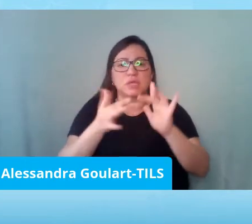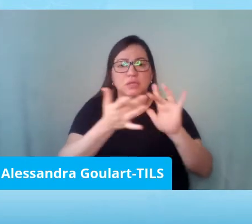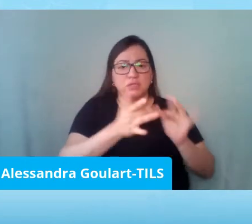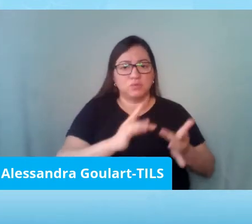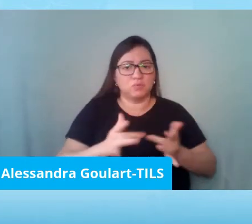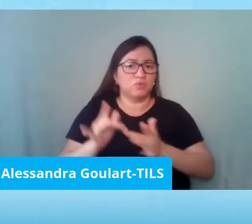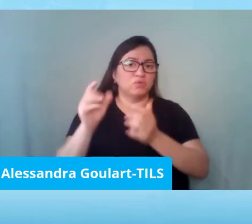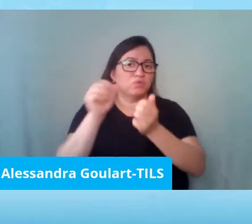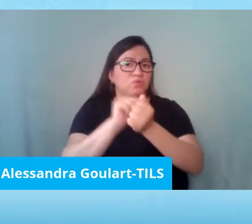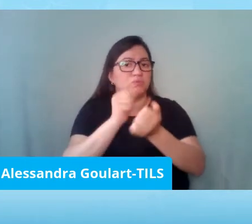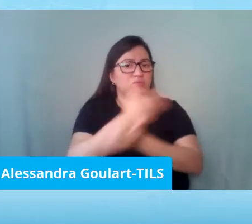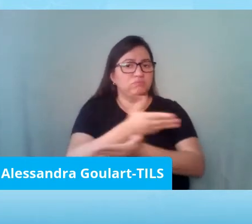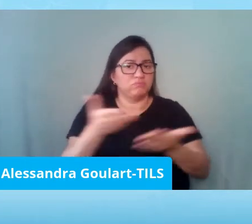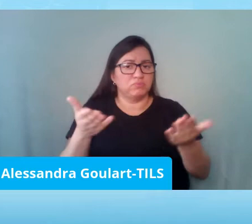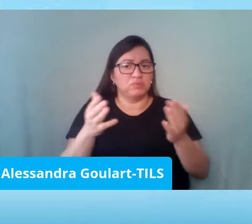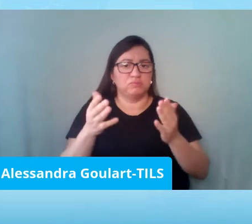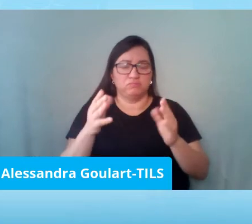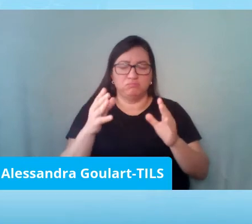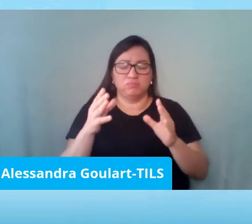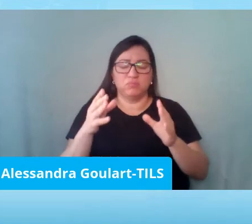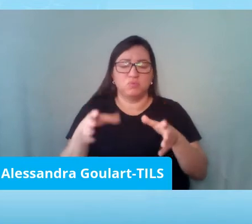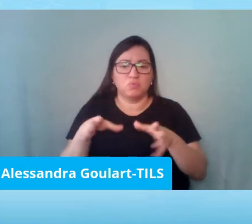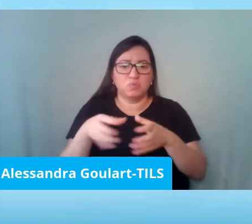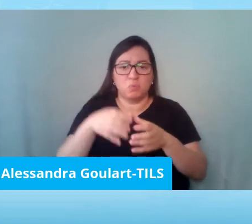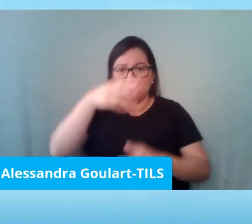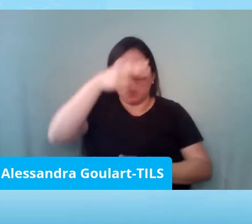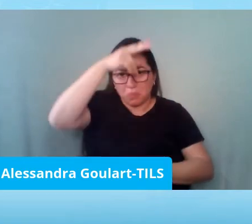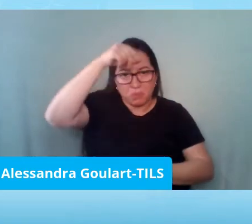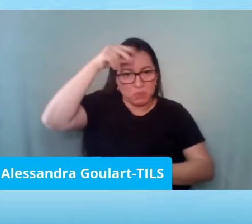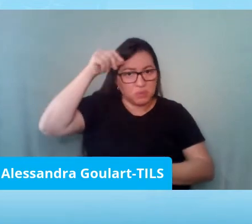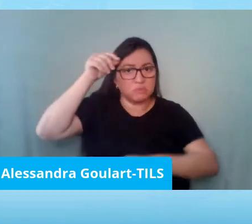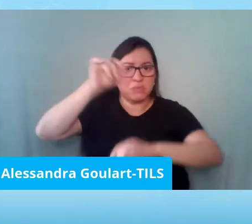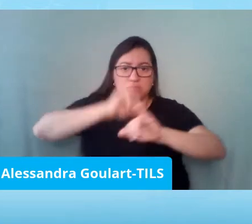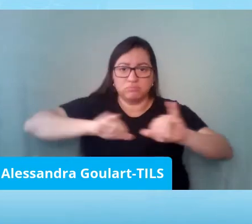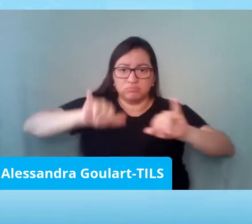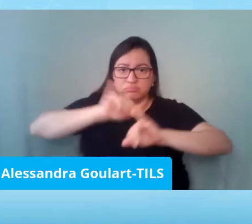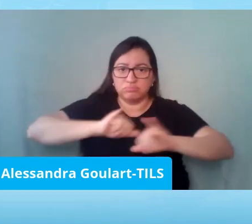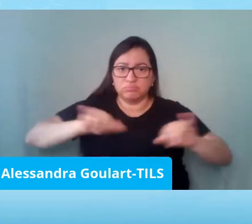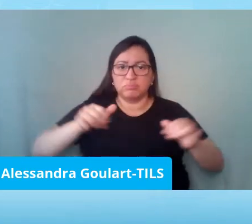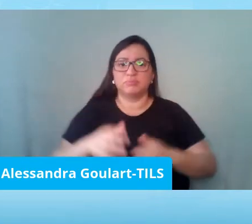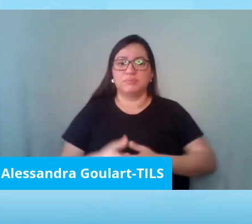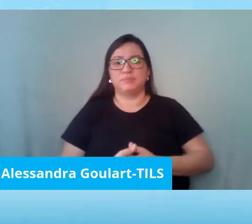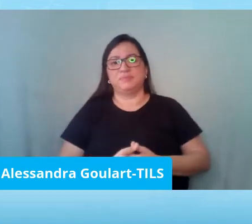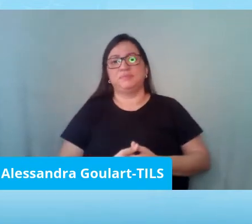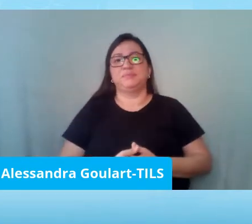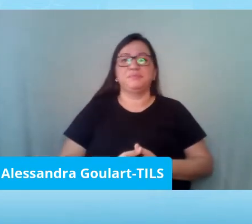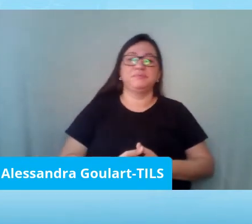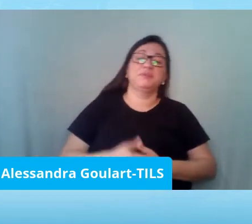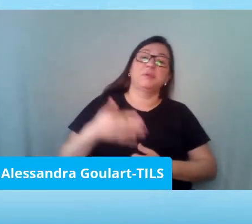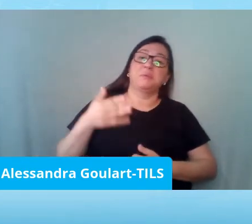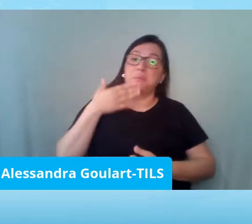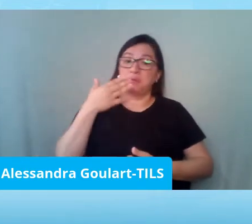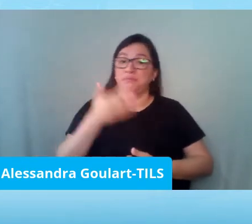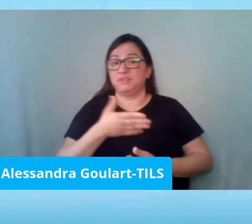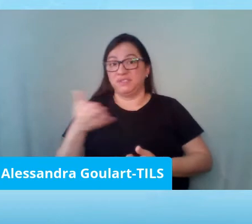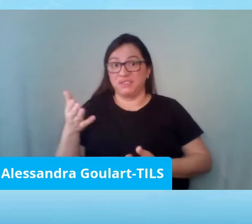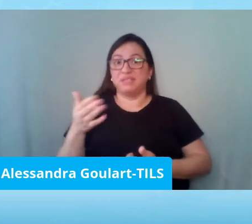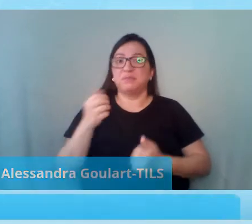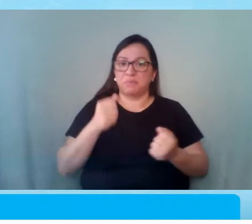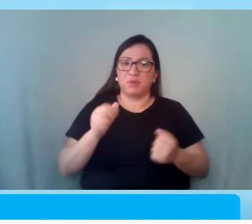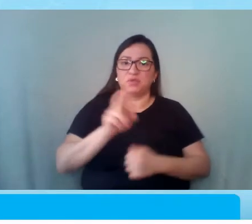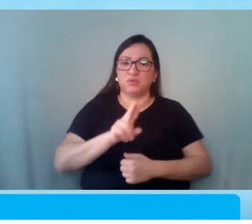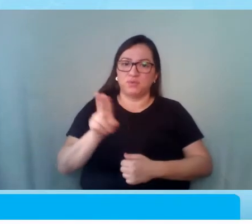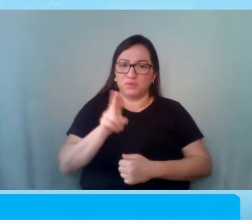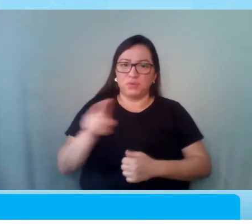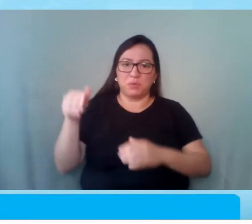vocês das equipes municipais, né? Vou pedir para que todo mundo vá se apresentando aí nos comentários. Imagino que tenha gente tanto